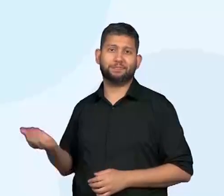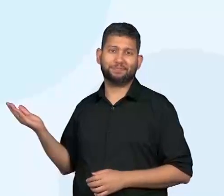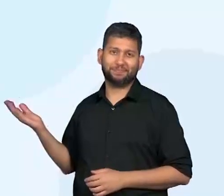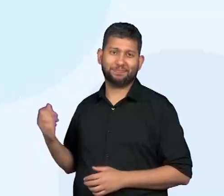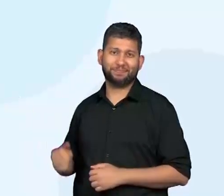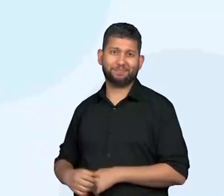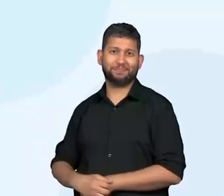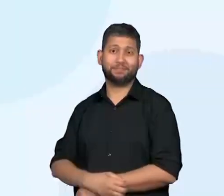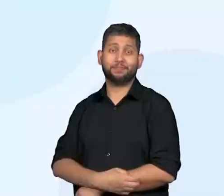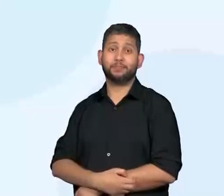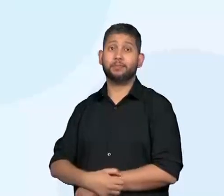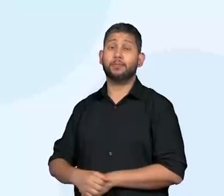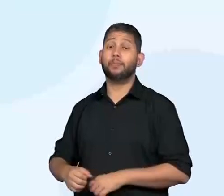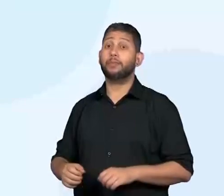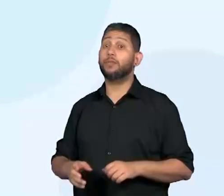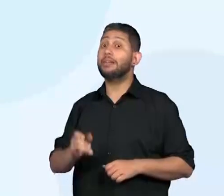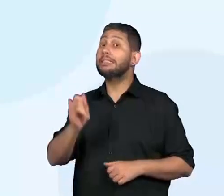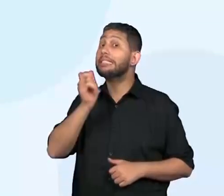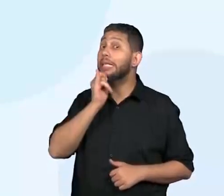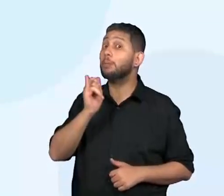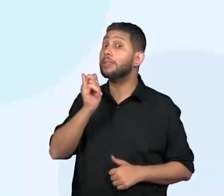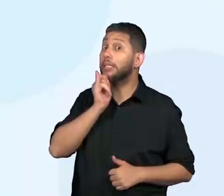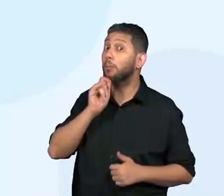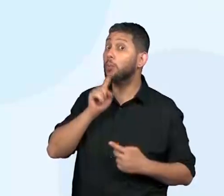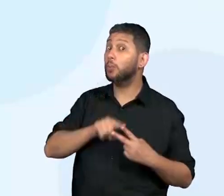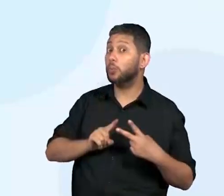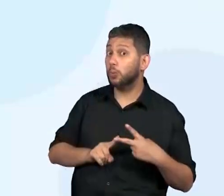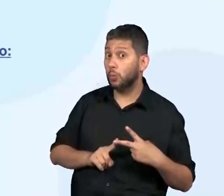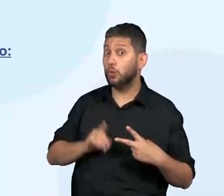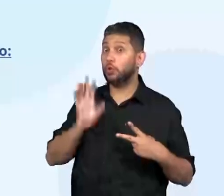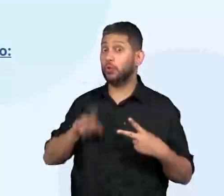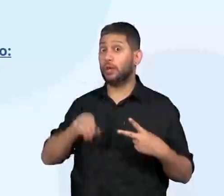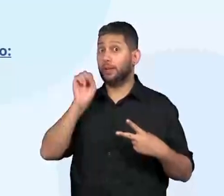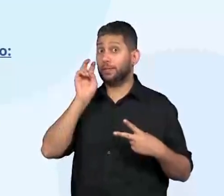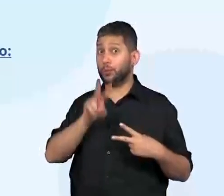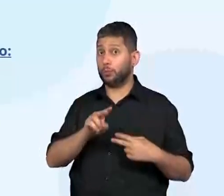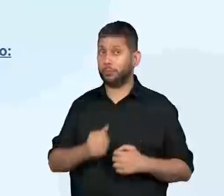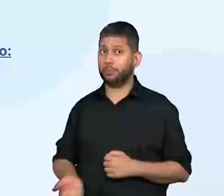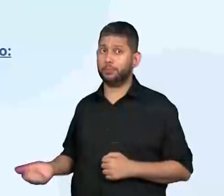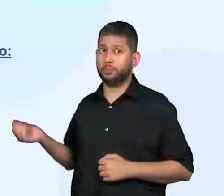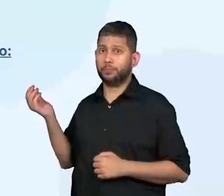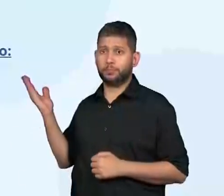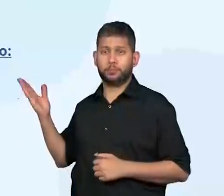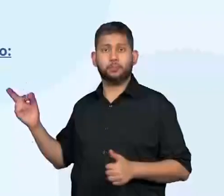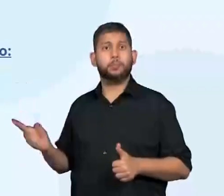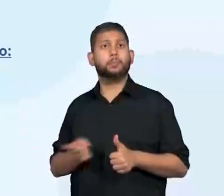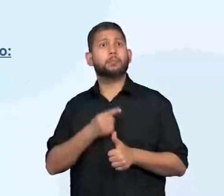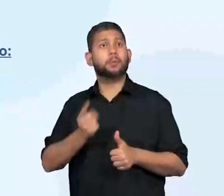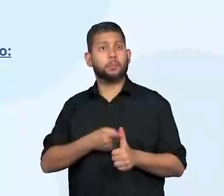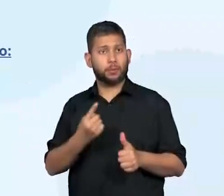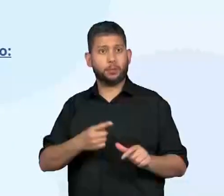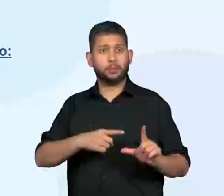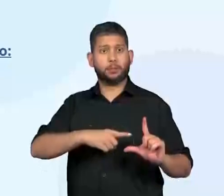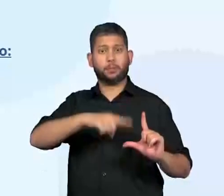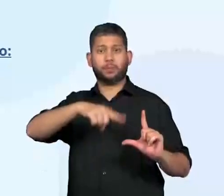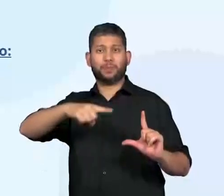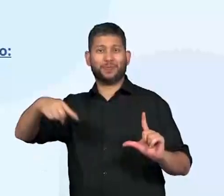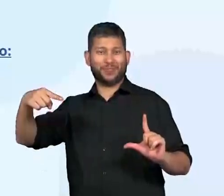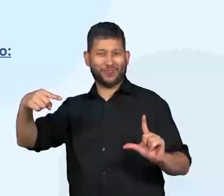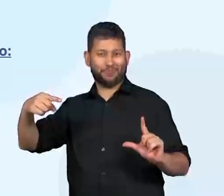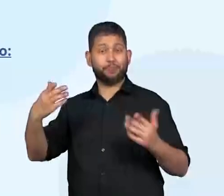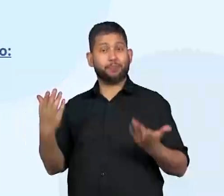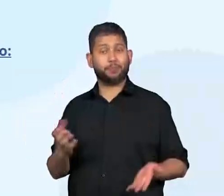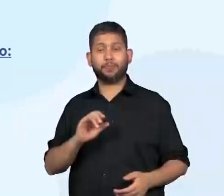Eu vou para dois exemplos que nós já vimos. Primeiro, um infográfico.